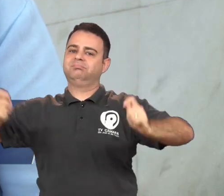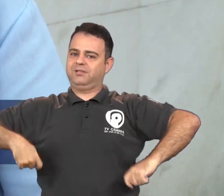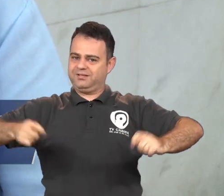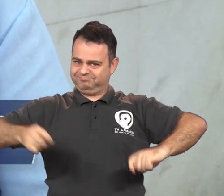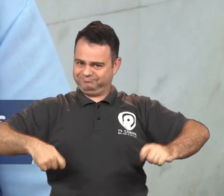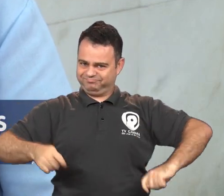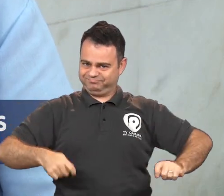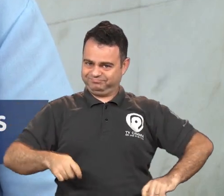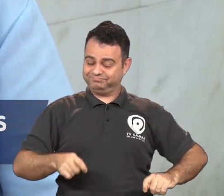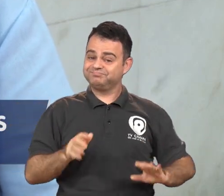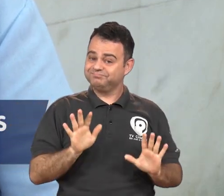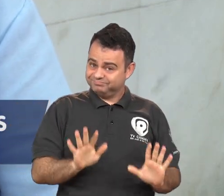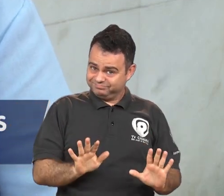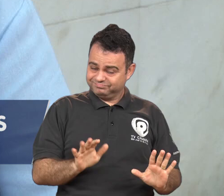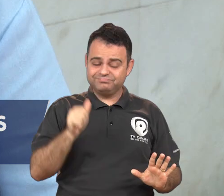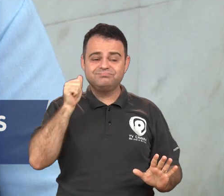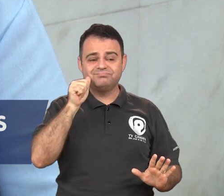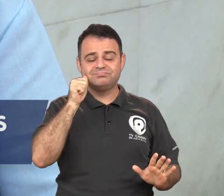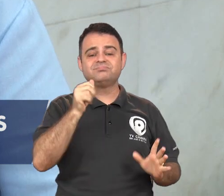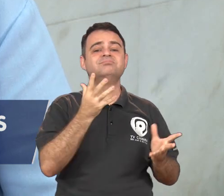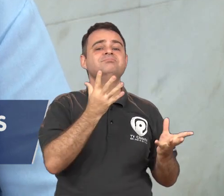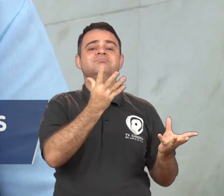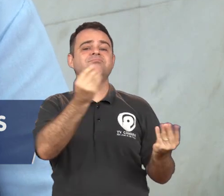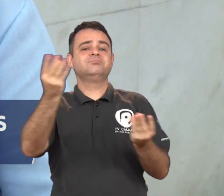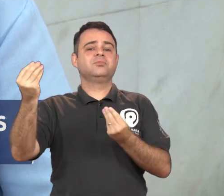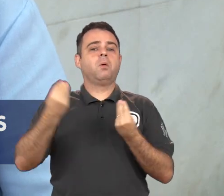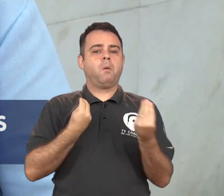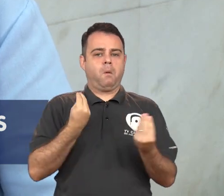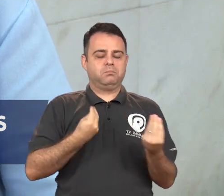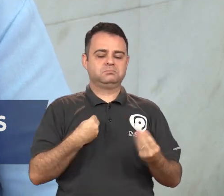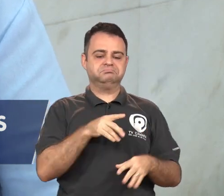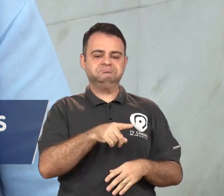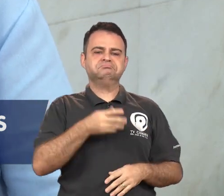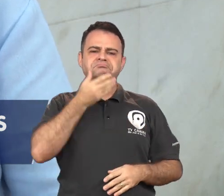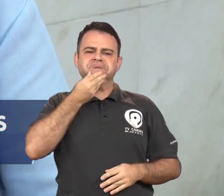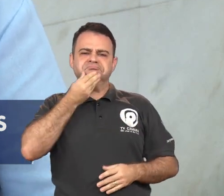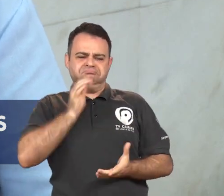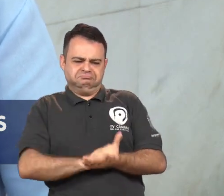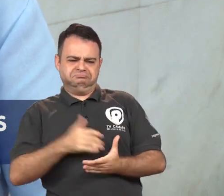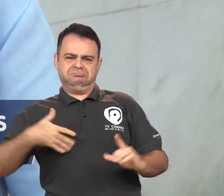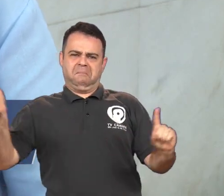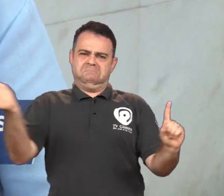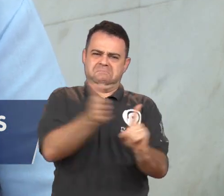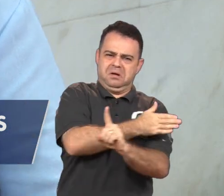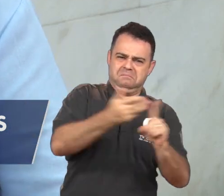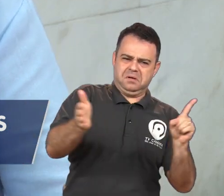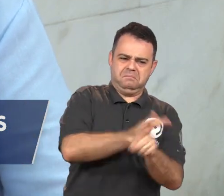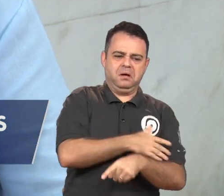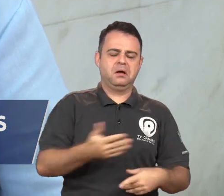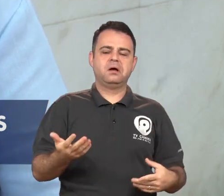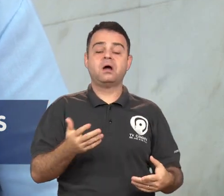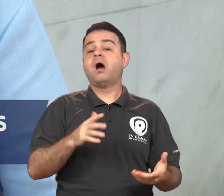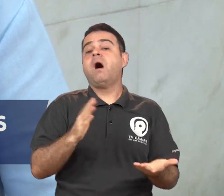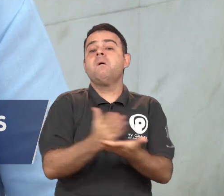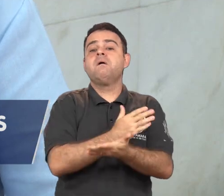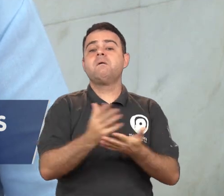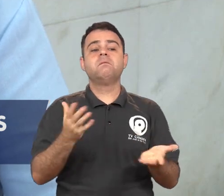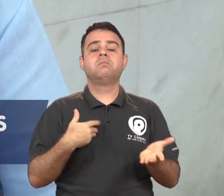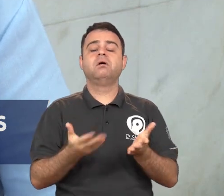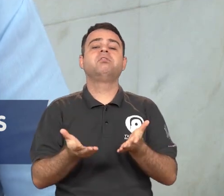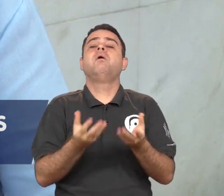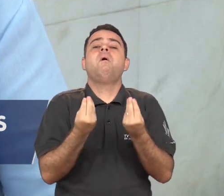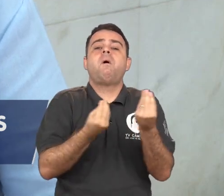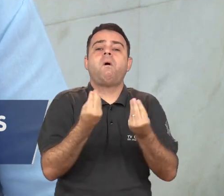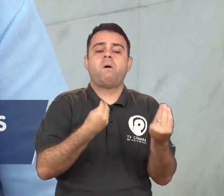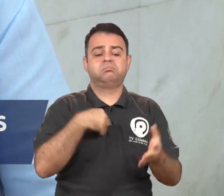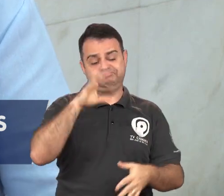duro, porque a mulher, ela acaba, quando está nesse círculo, acaba entrando ou com o companheiro em drogas e